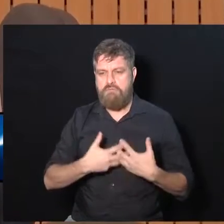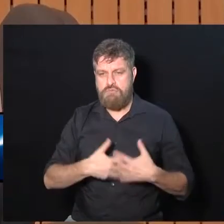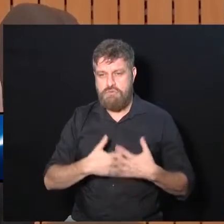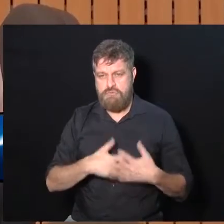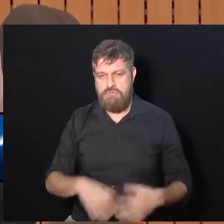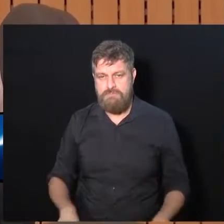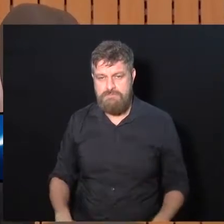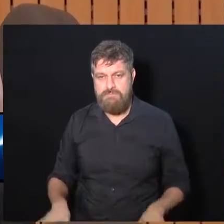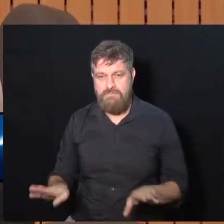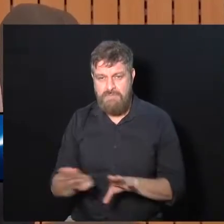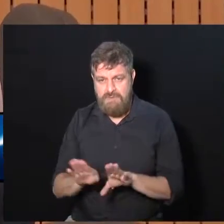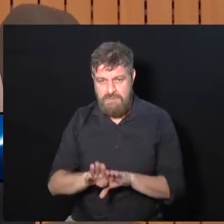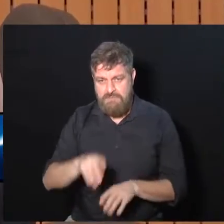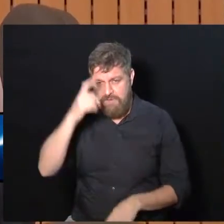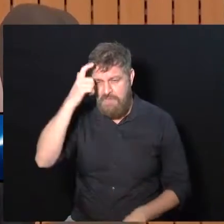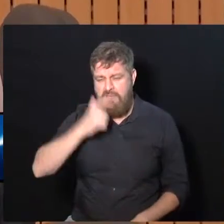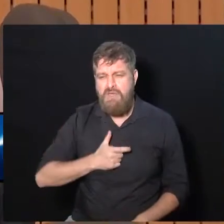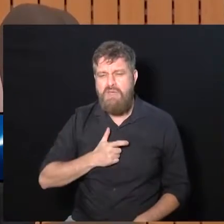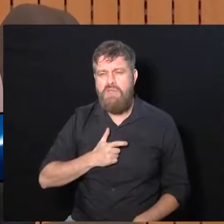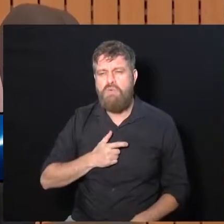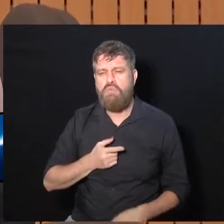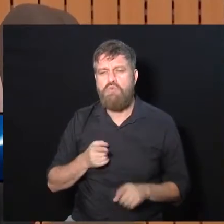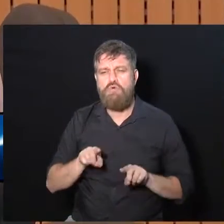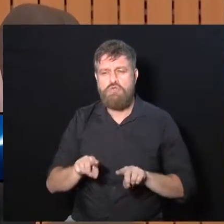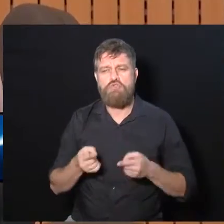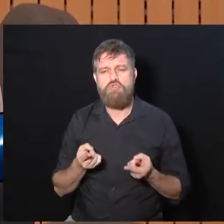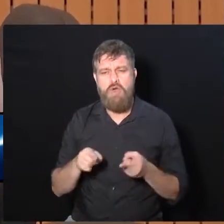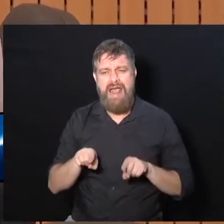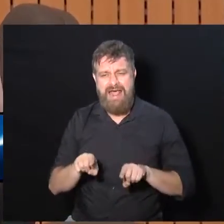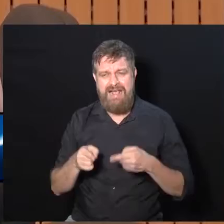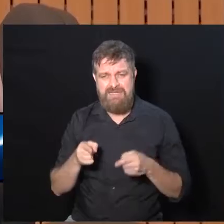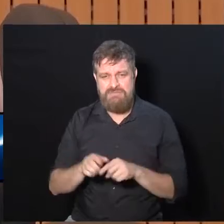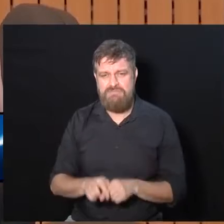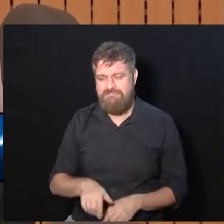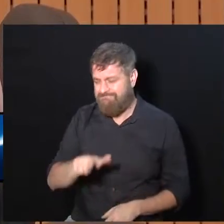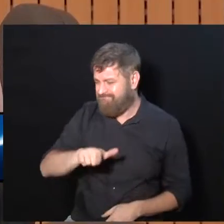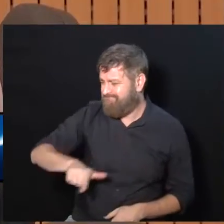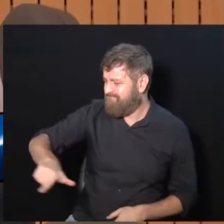fato, Rossini, eu estava uma vez num churrasco no meio da mata, não tinha nada.